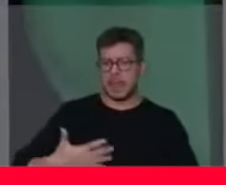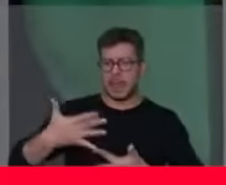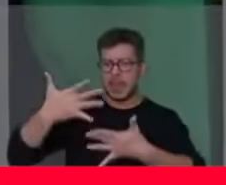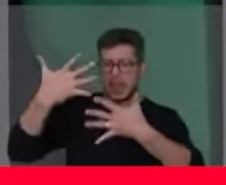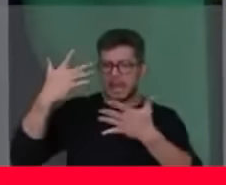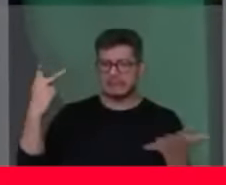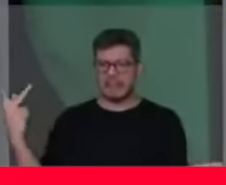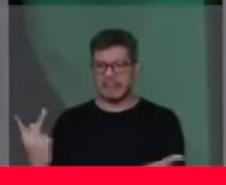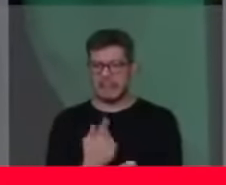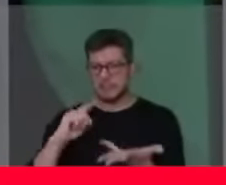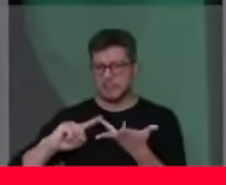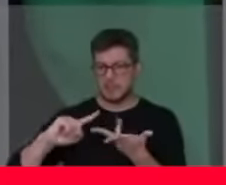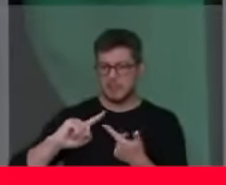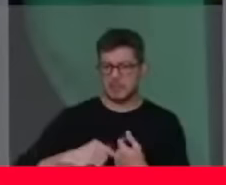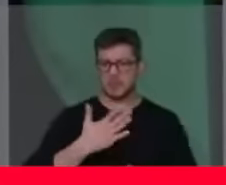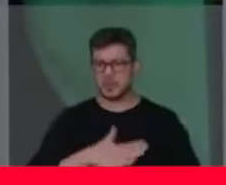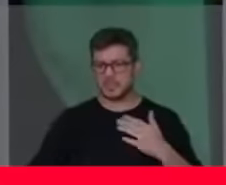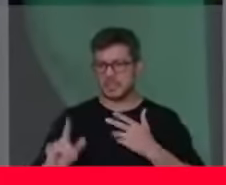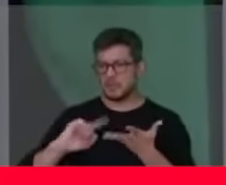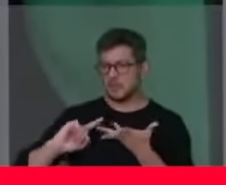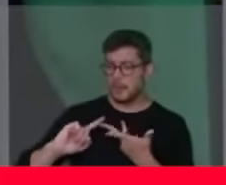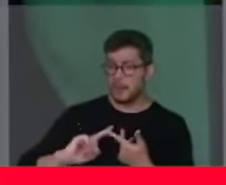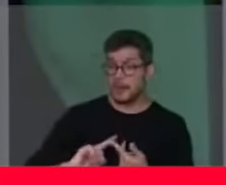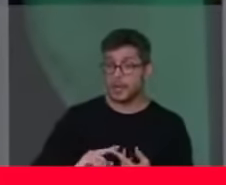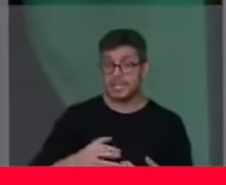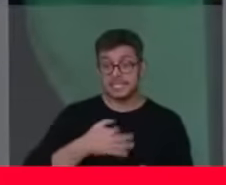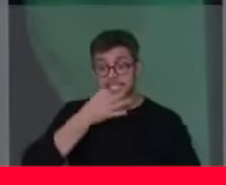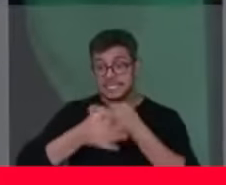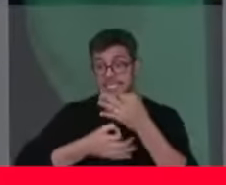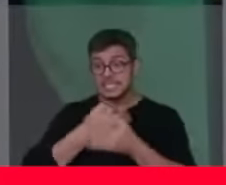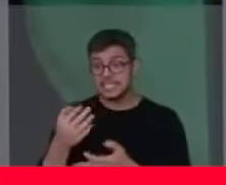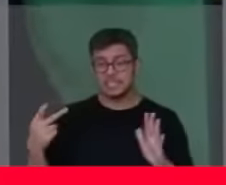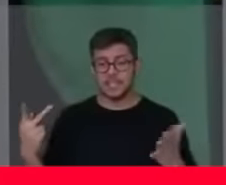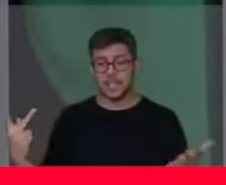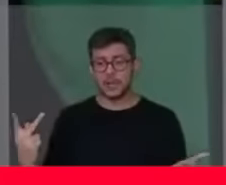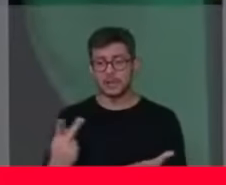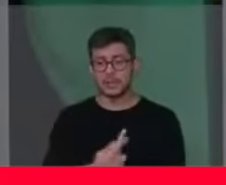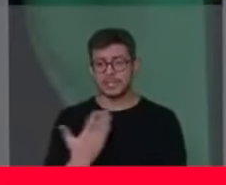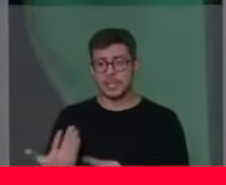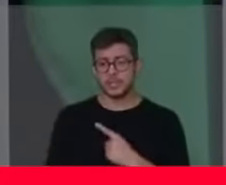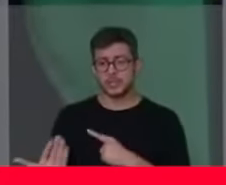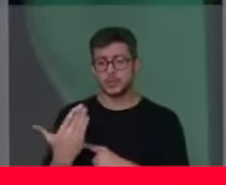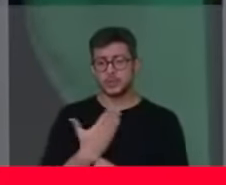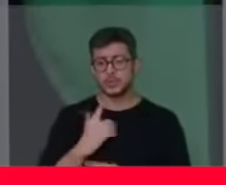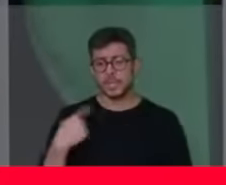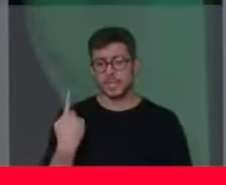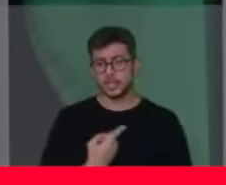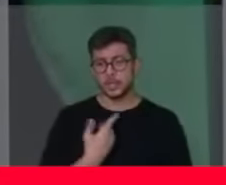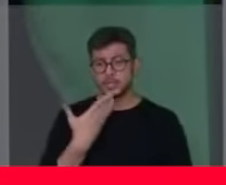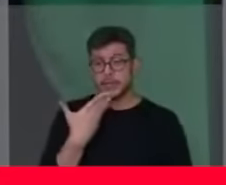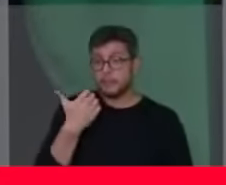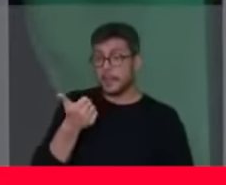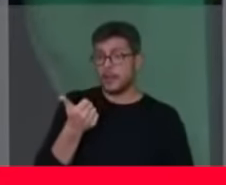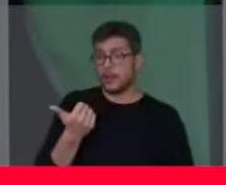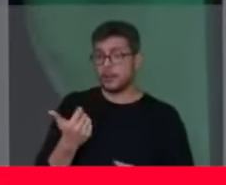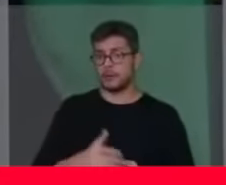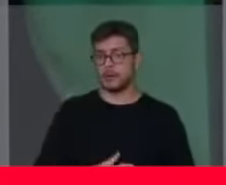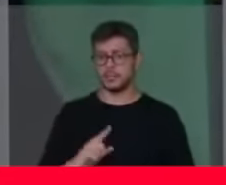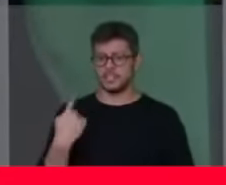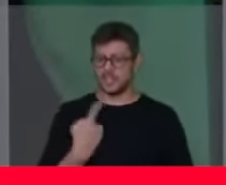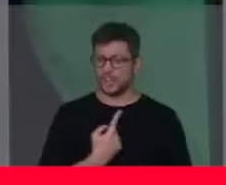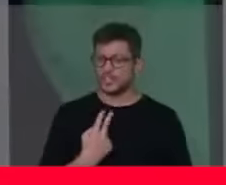você fez aqui, não gostei do teu voto. A crítica faz com que a gente melhore. A gente não pode ter seres intocáveis e